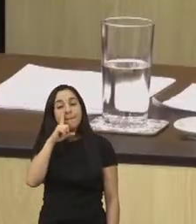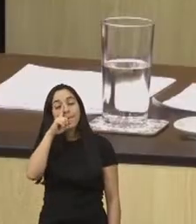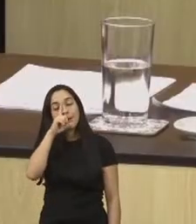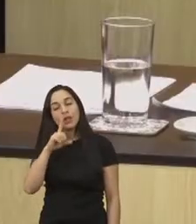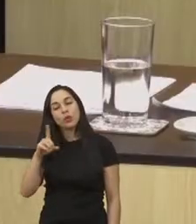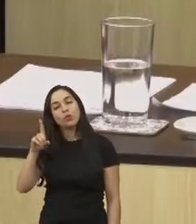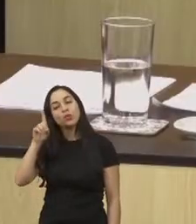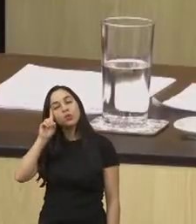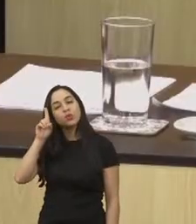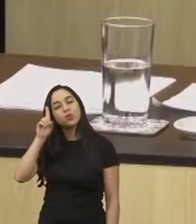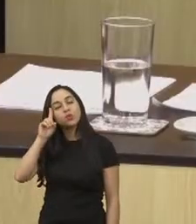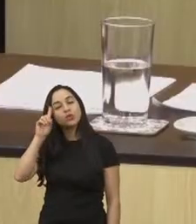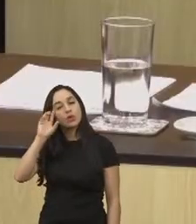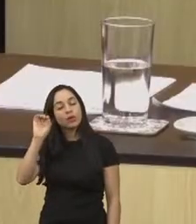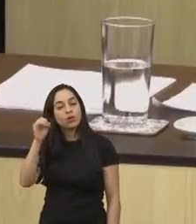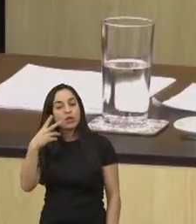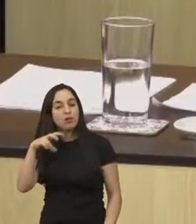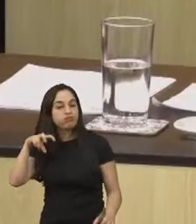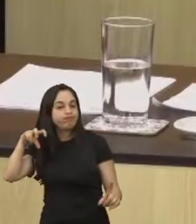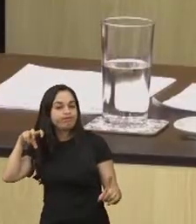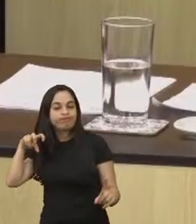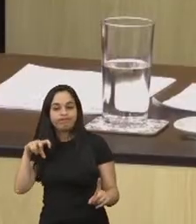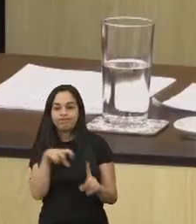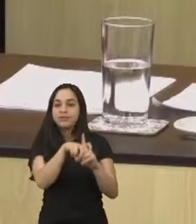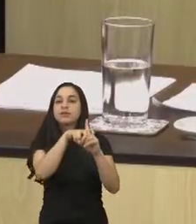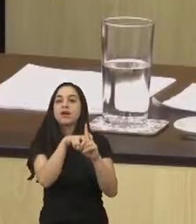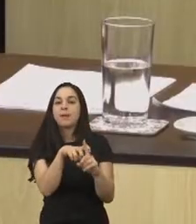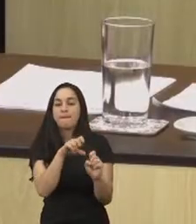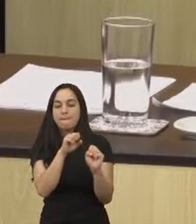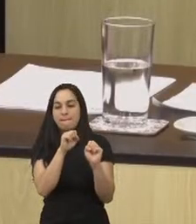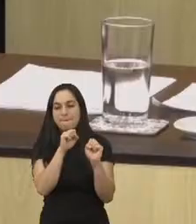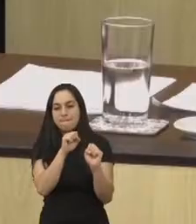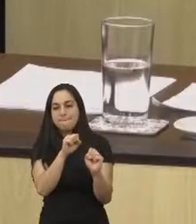diariamente de serem atingidas por veículos que podem